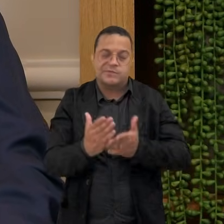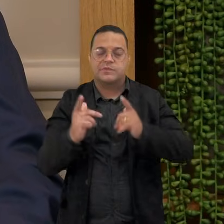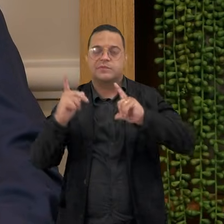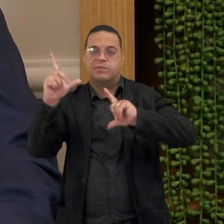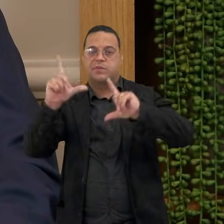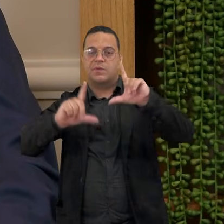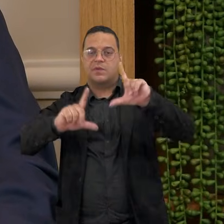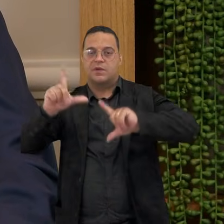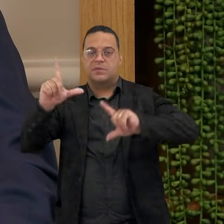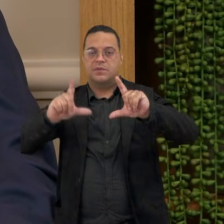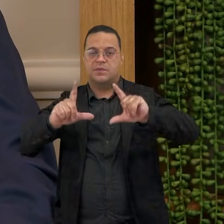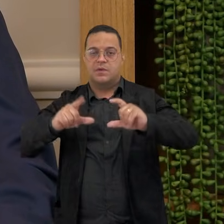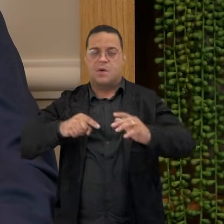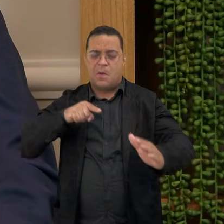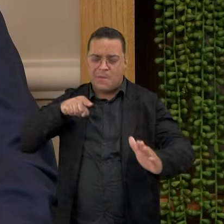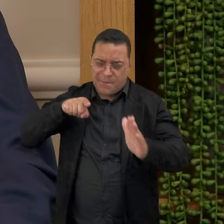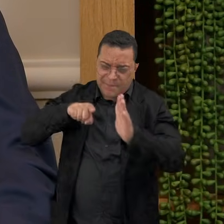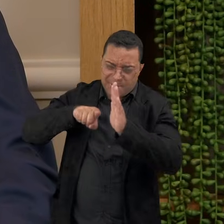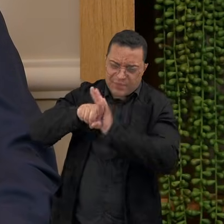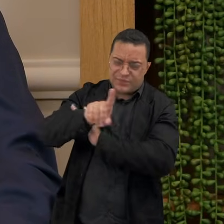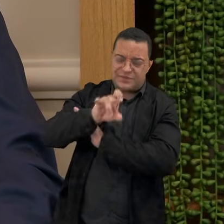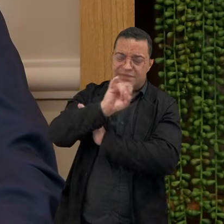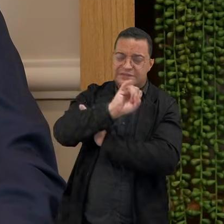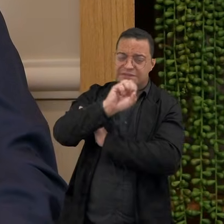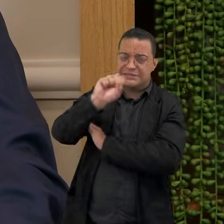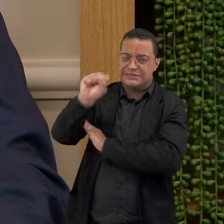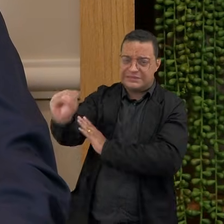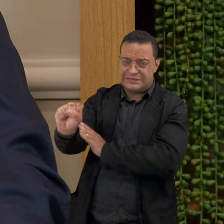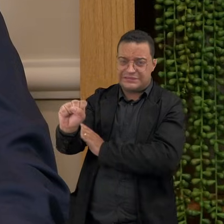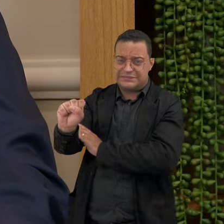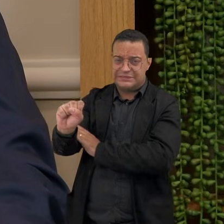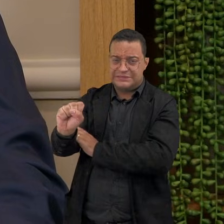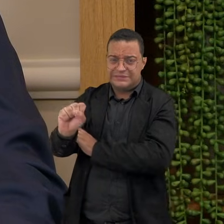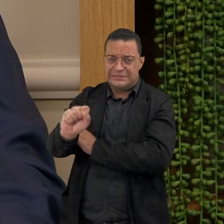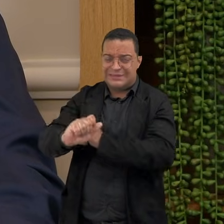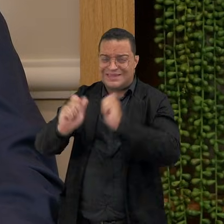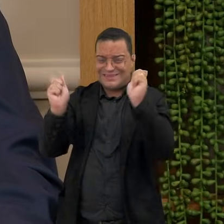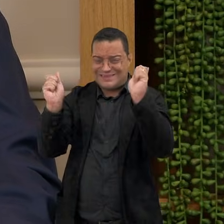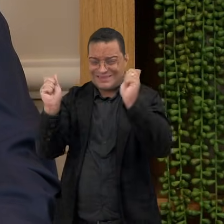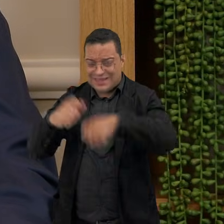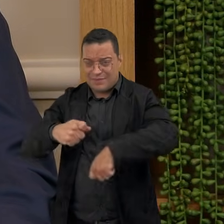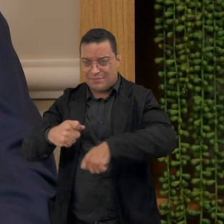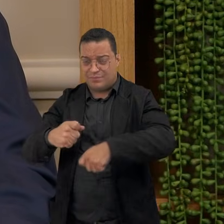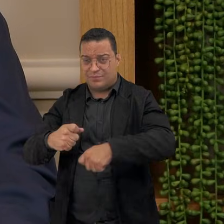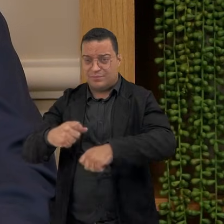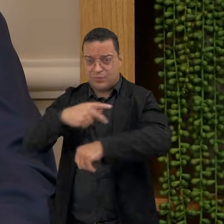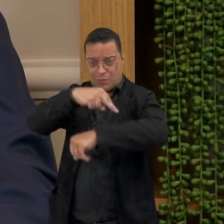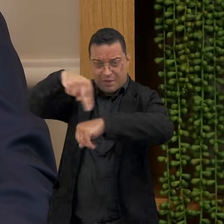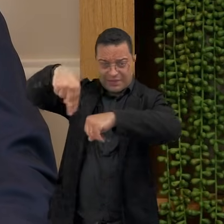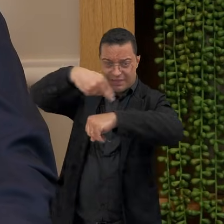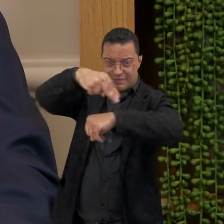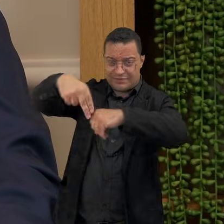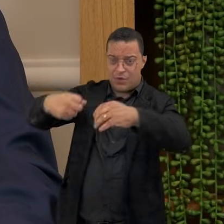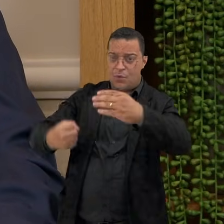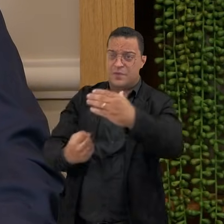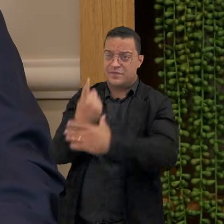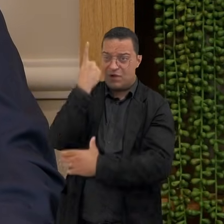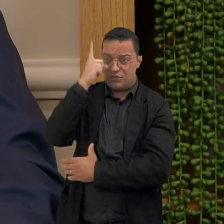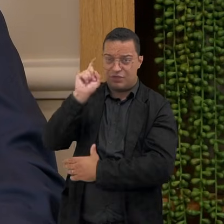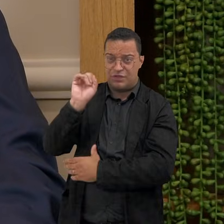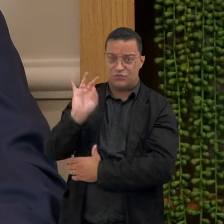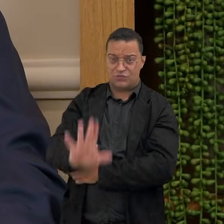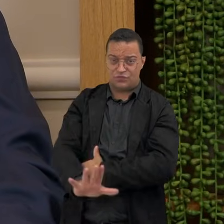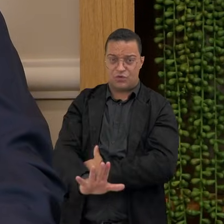programa com a pergunta de Isaías: poder-se-ia nascer uma nação num dia só? Sim,